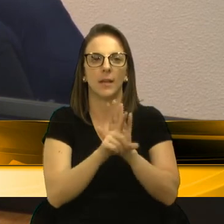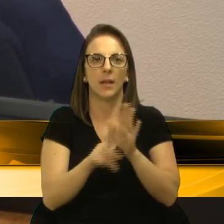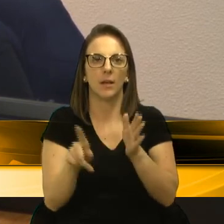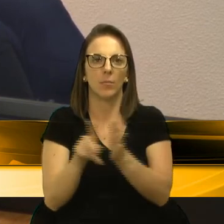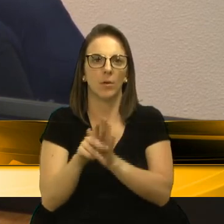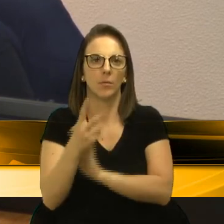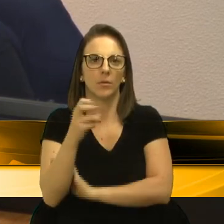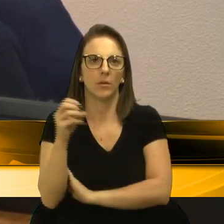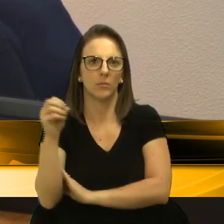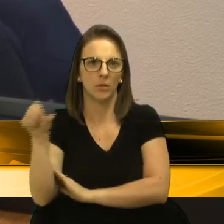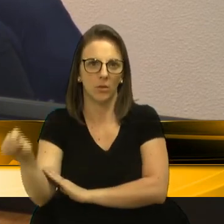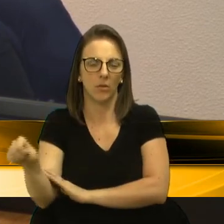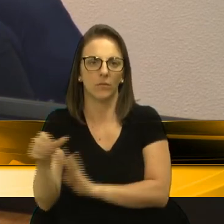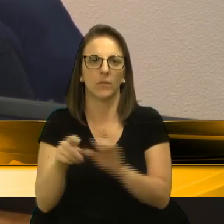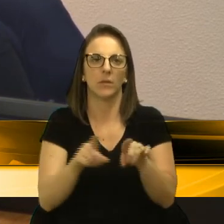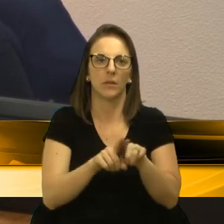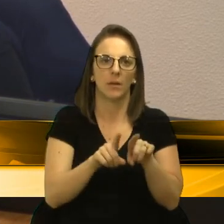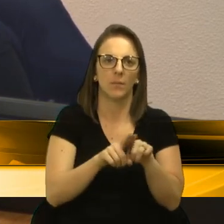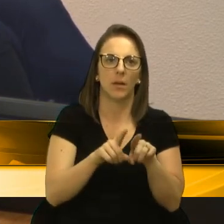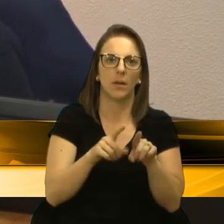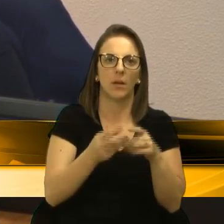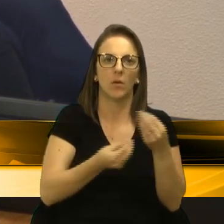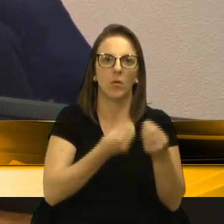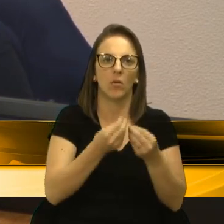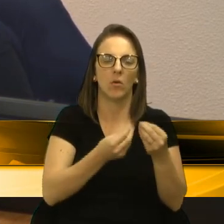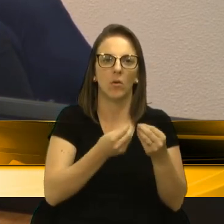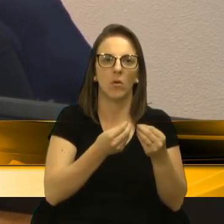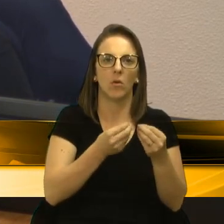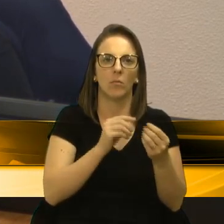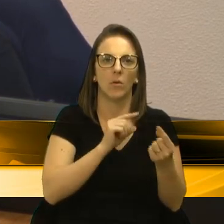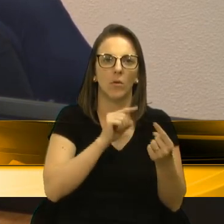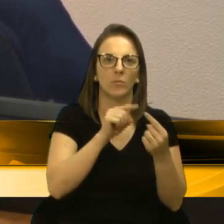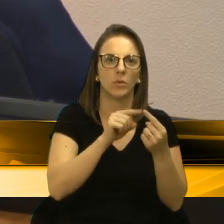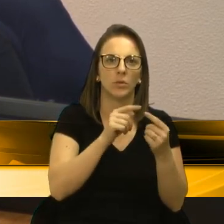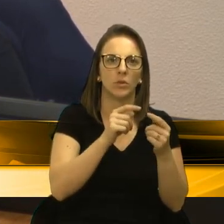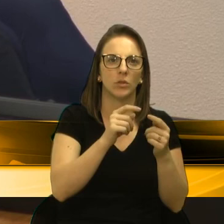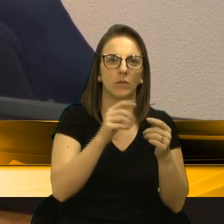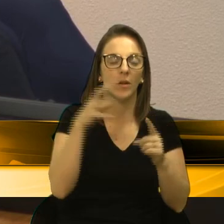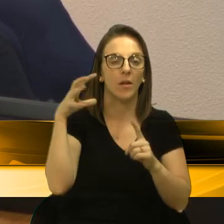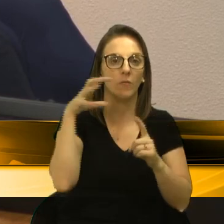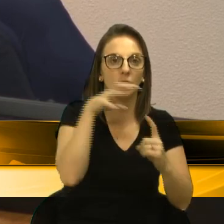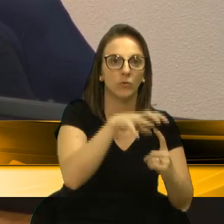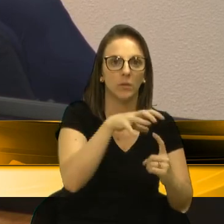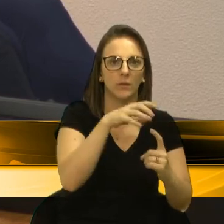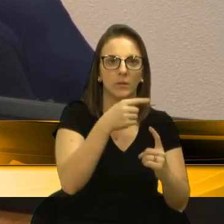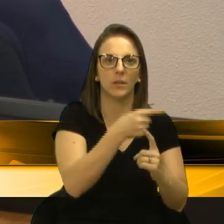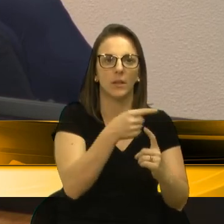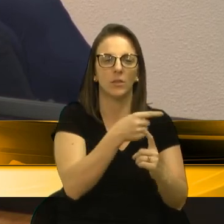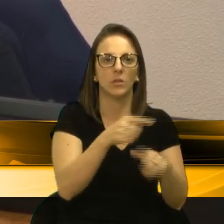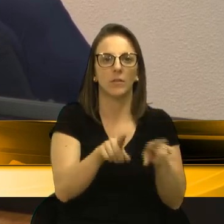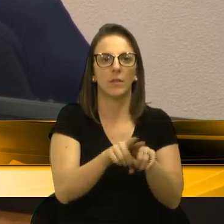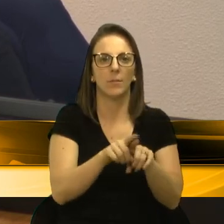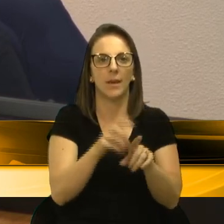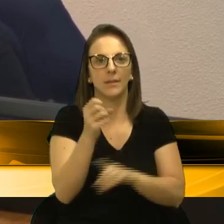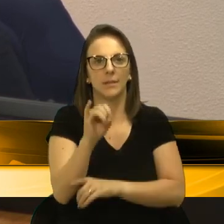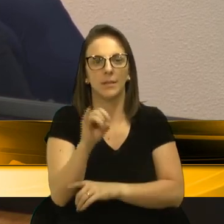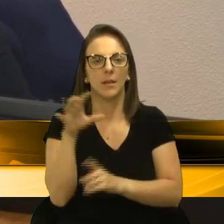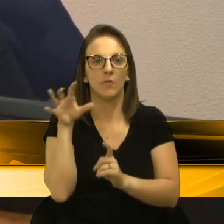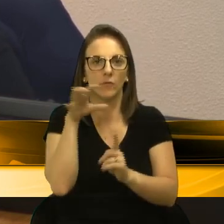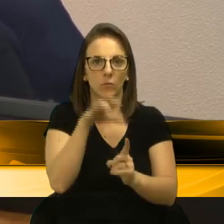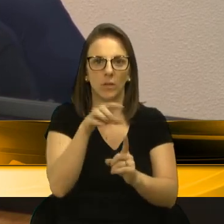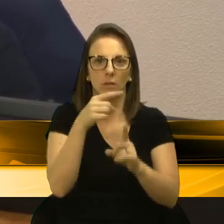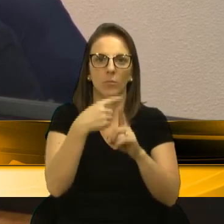50.943/2009. Definição das medidas mitigadoras dos impactos negativos, bem como daquelas intensificadoras dos impactos positivos. Redação